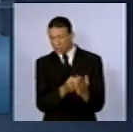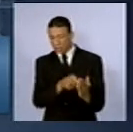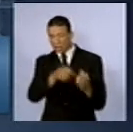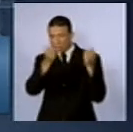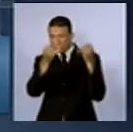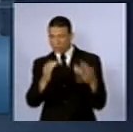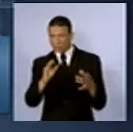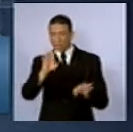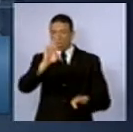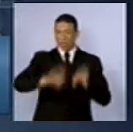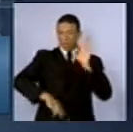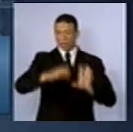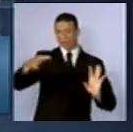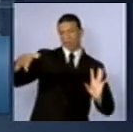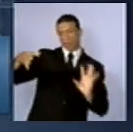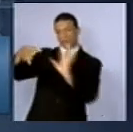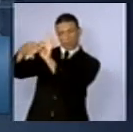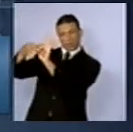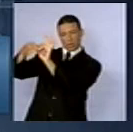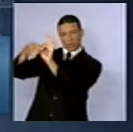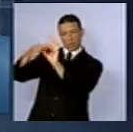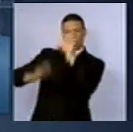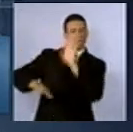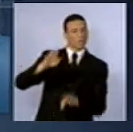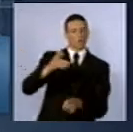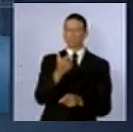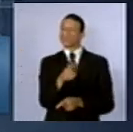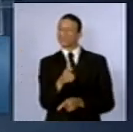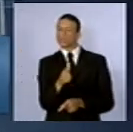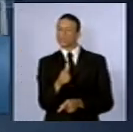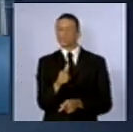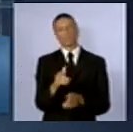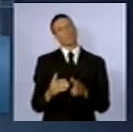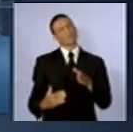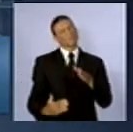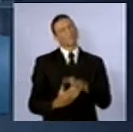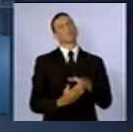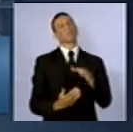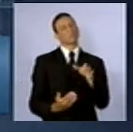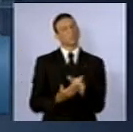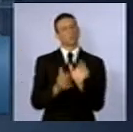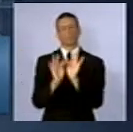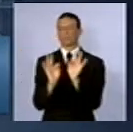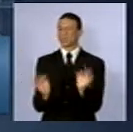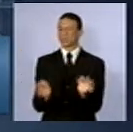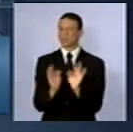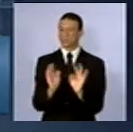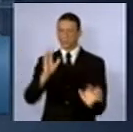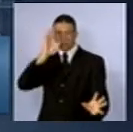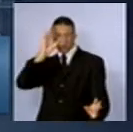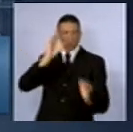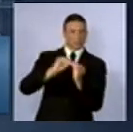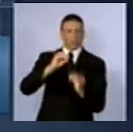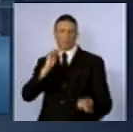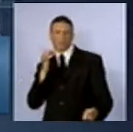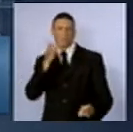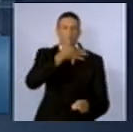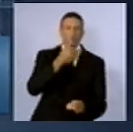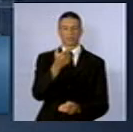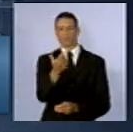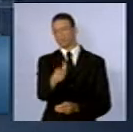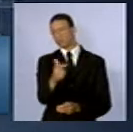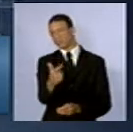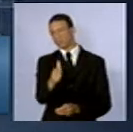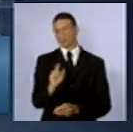considerado como evidências limitadas dessa Associação né E por out lado né as evidências